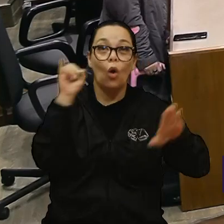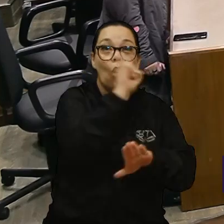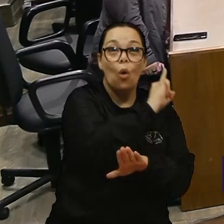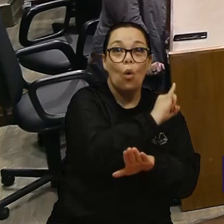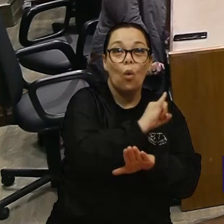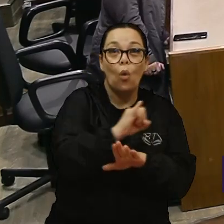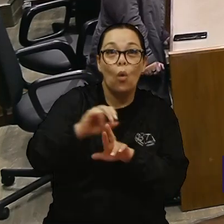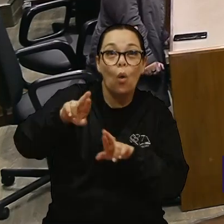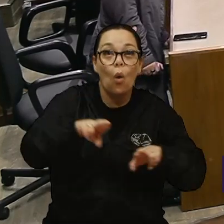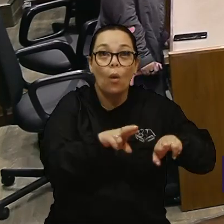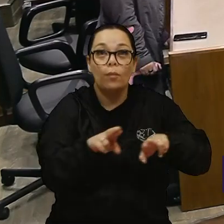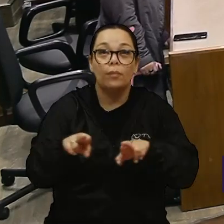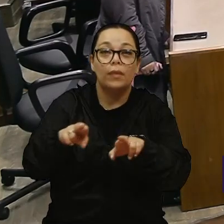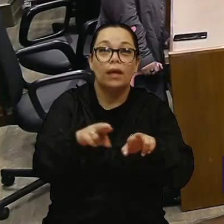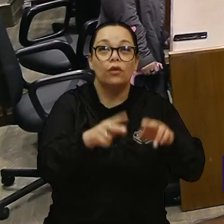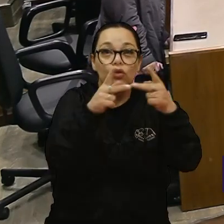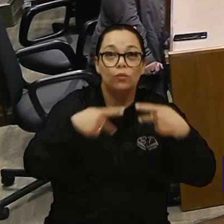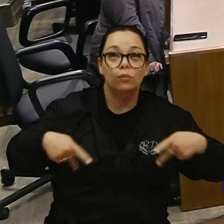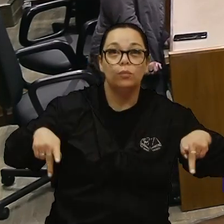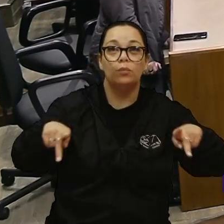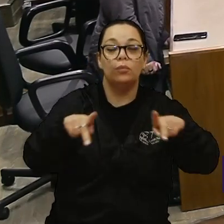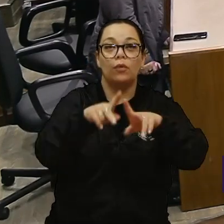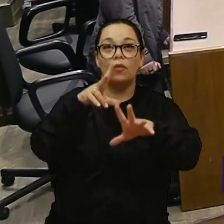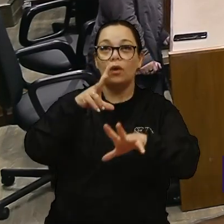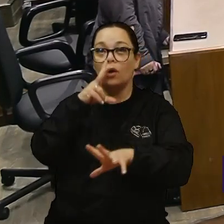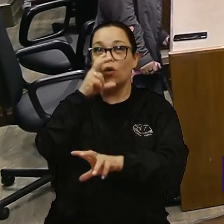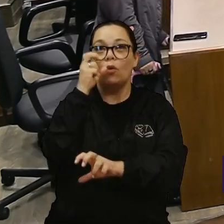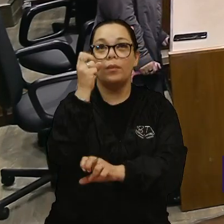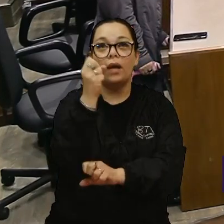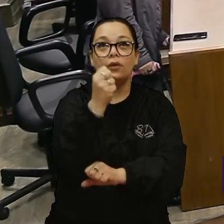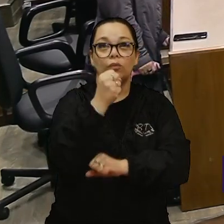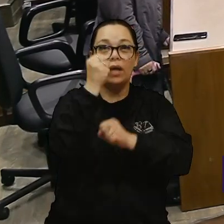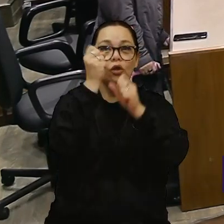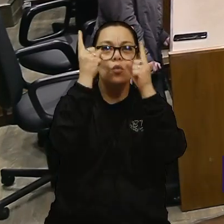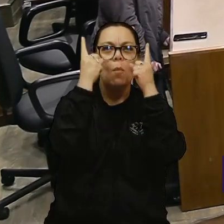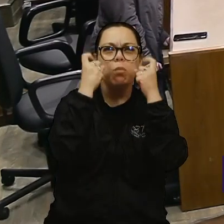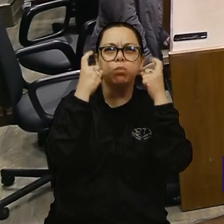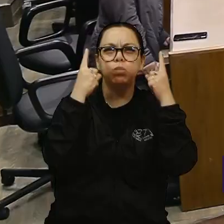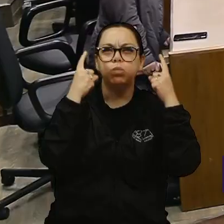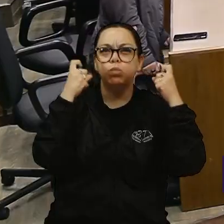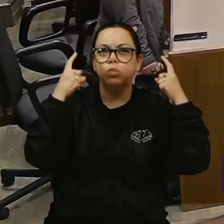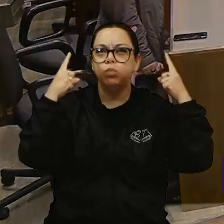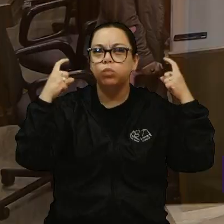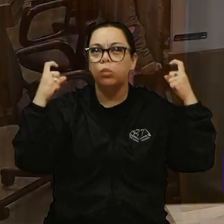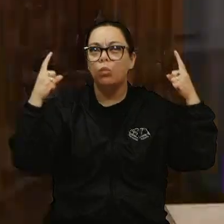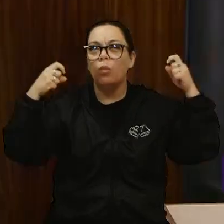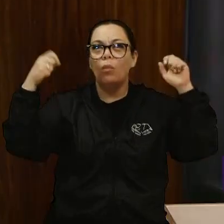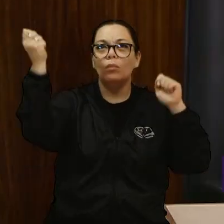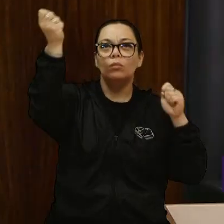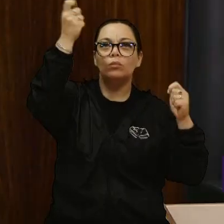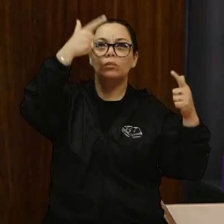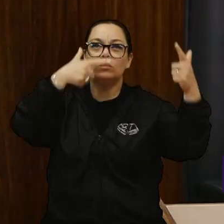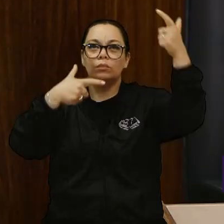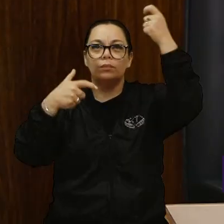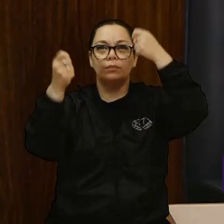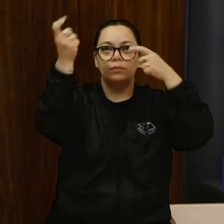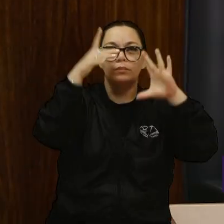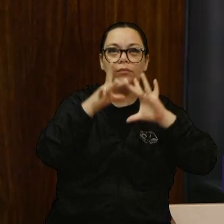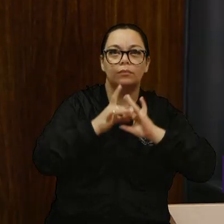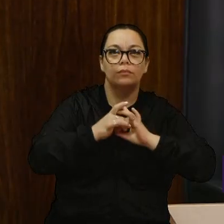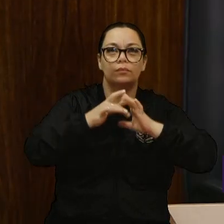Nas margens plácidas de povo heróico, bravo, retumbante, do sol